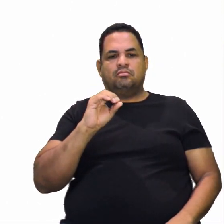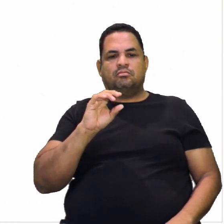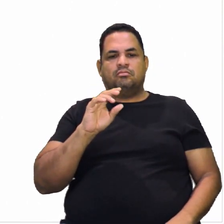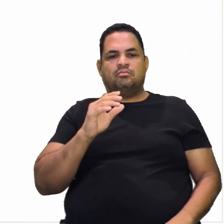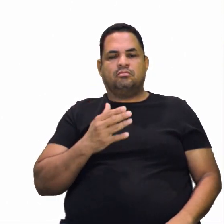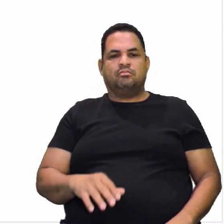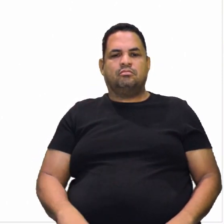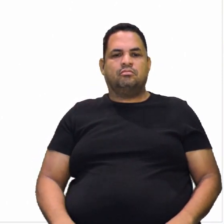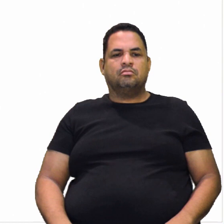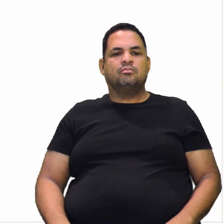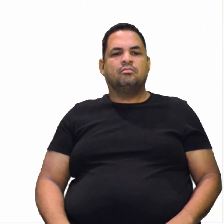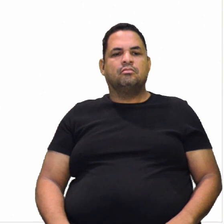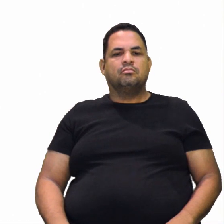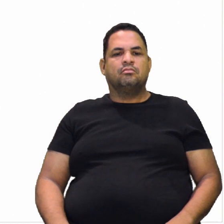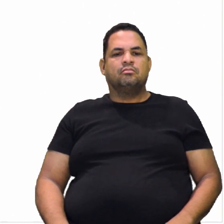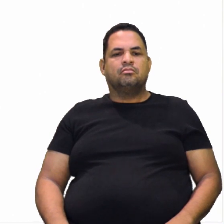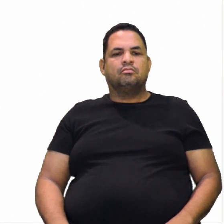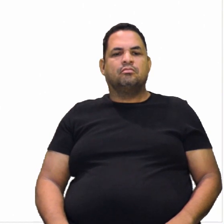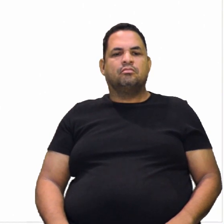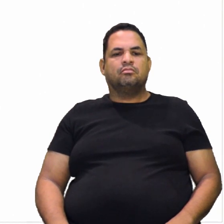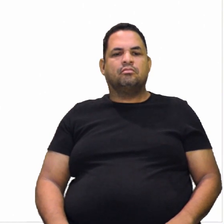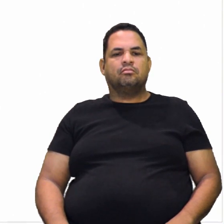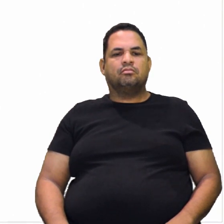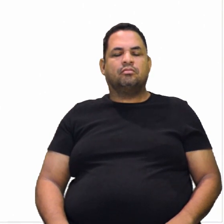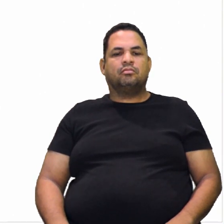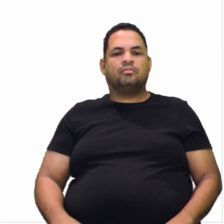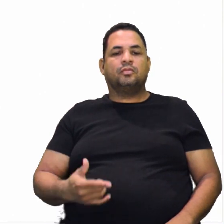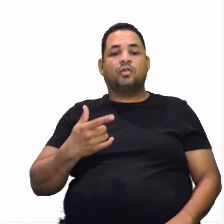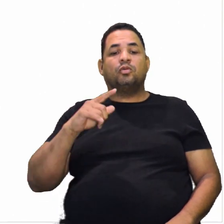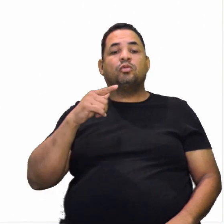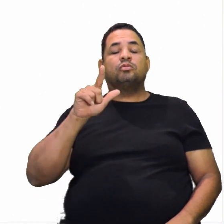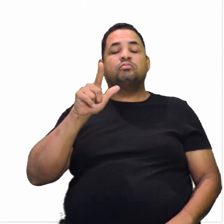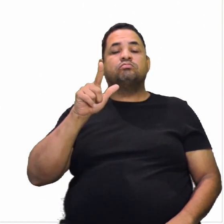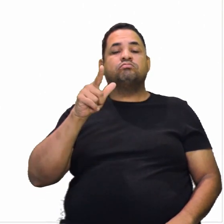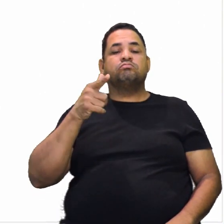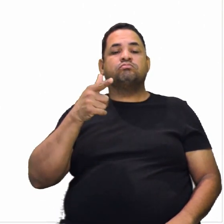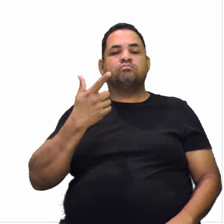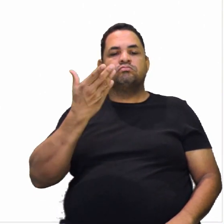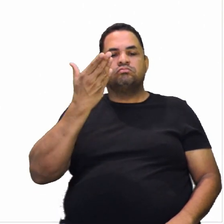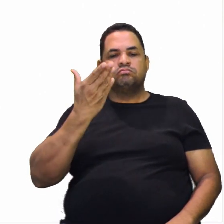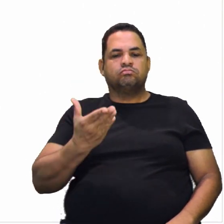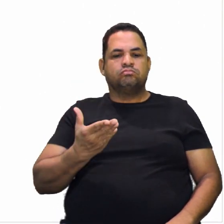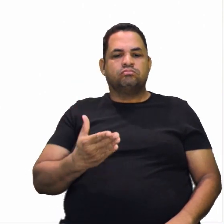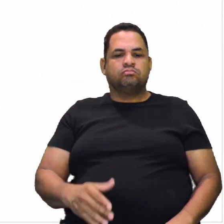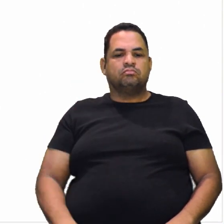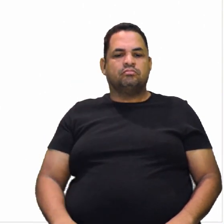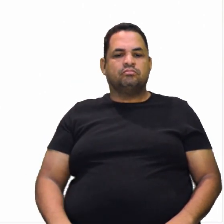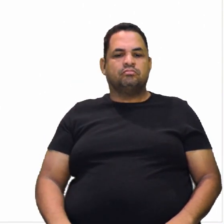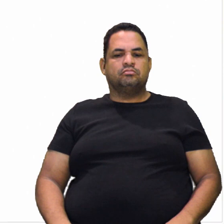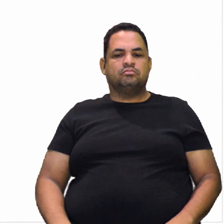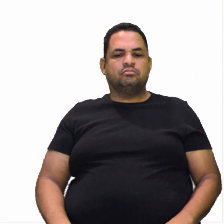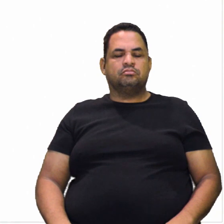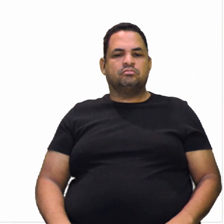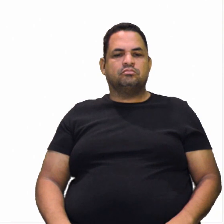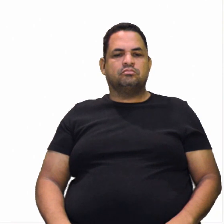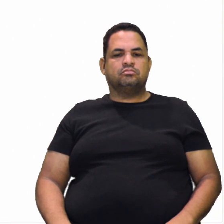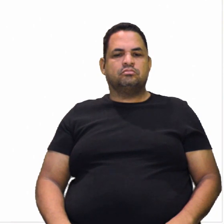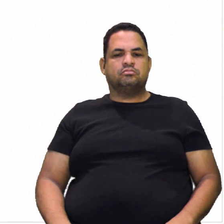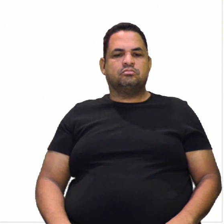Sabemos que é. E o outro? Qual é a outra questão?